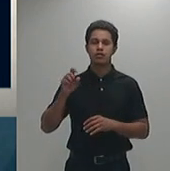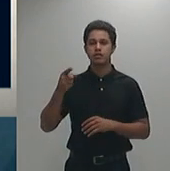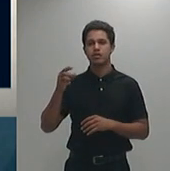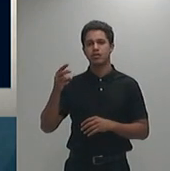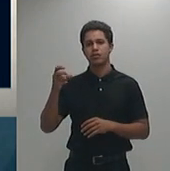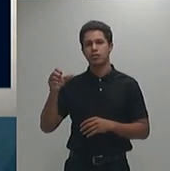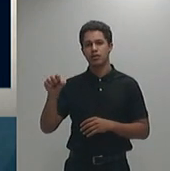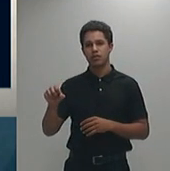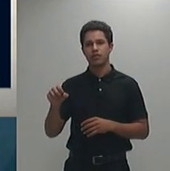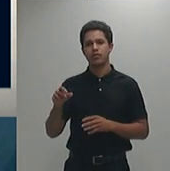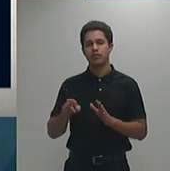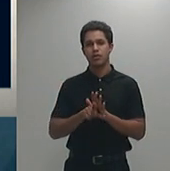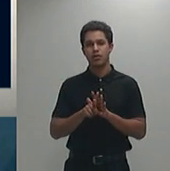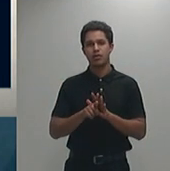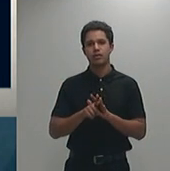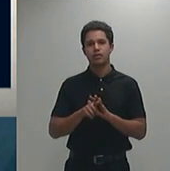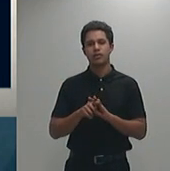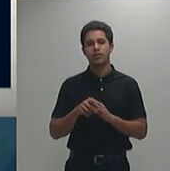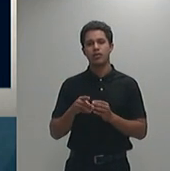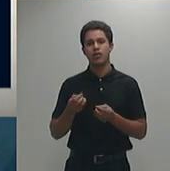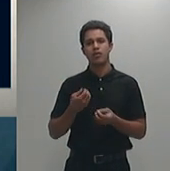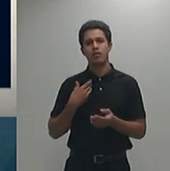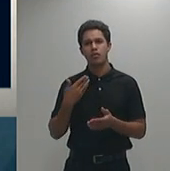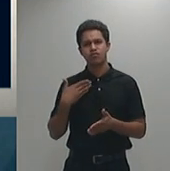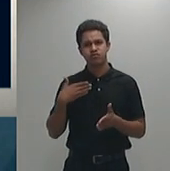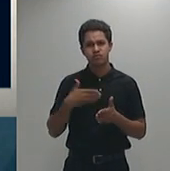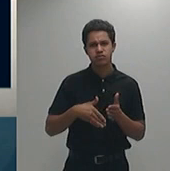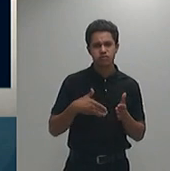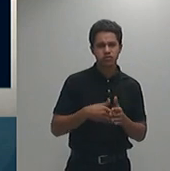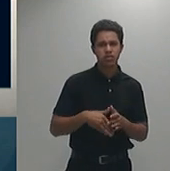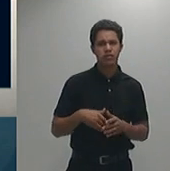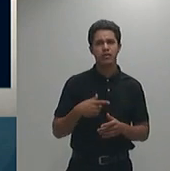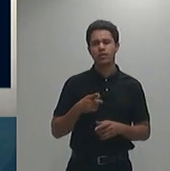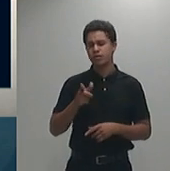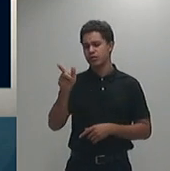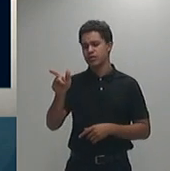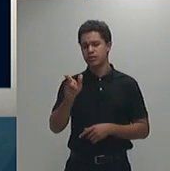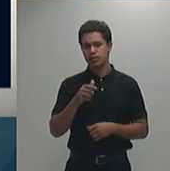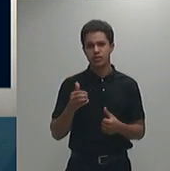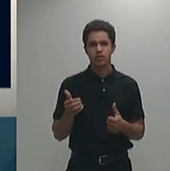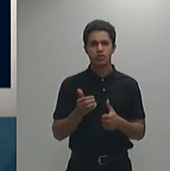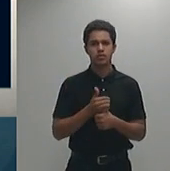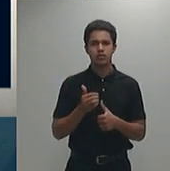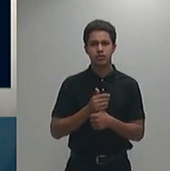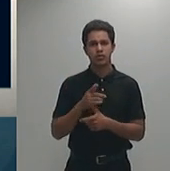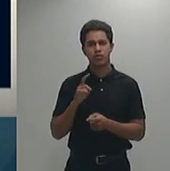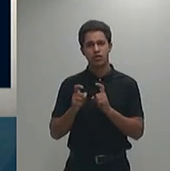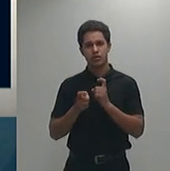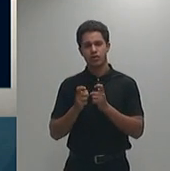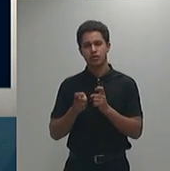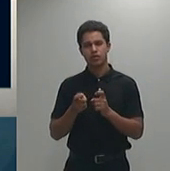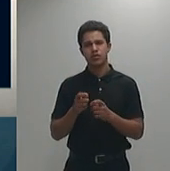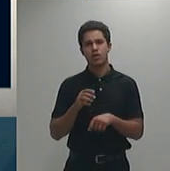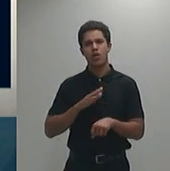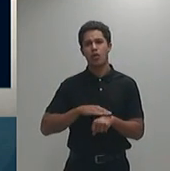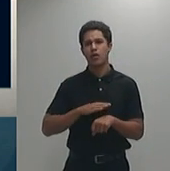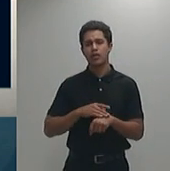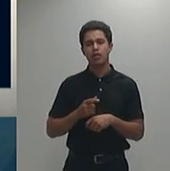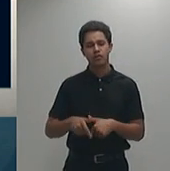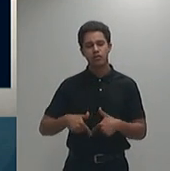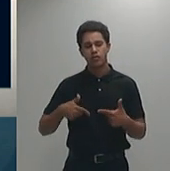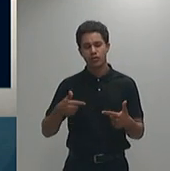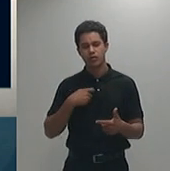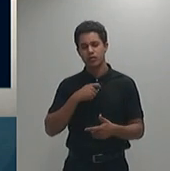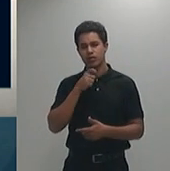com consequente impedimento da referida as pessoas e substituição do administrador como a data ainda em vigor nos termos do parágrafo